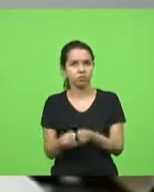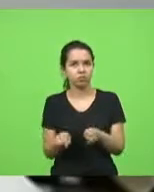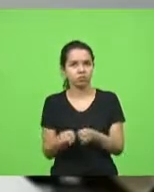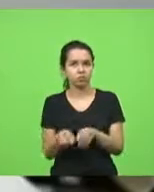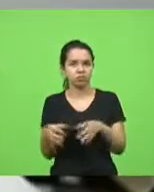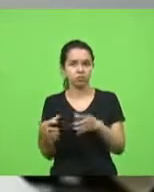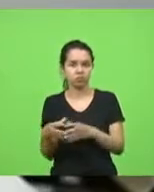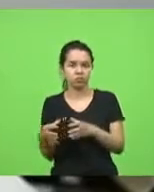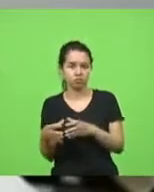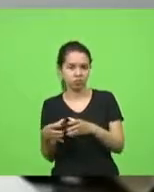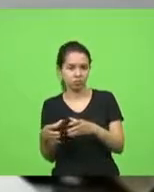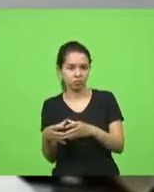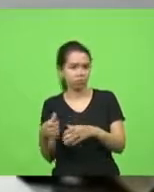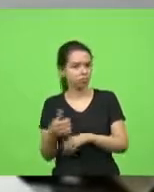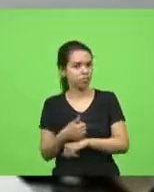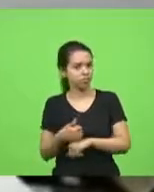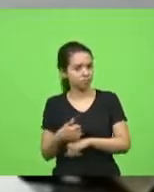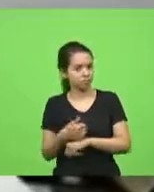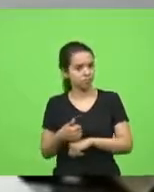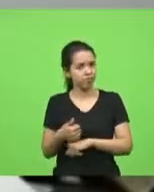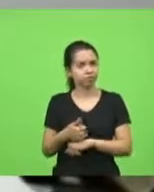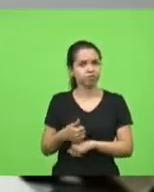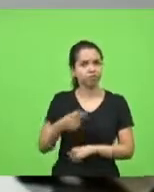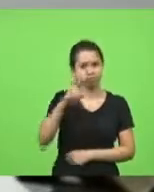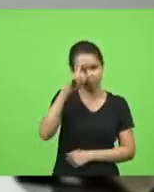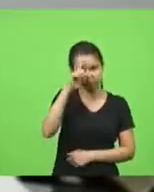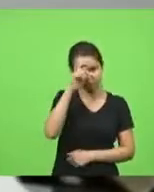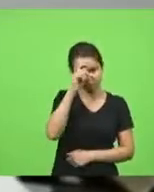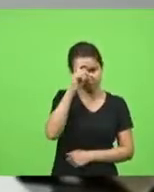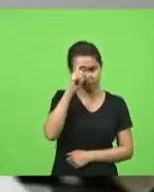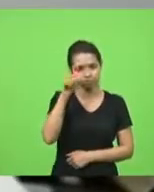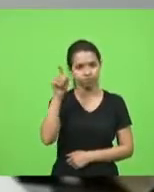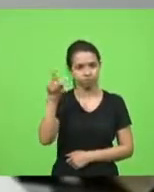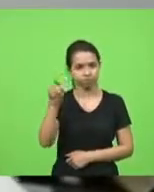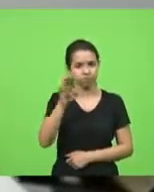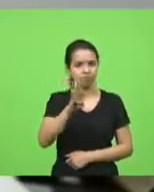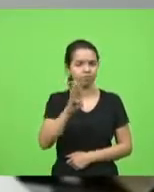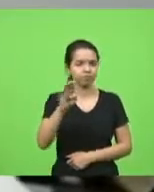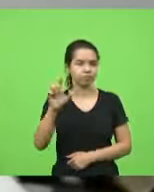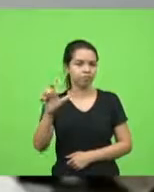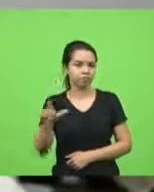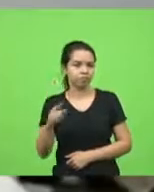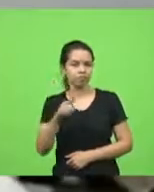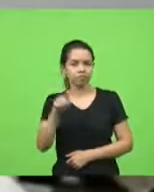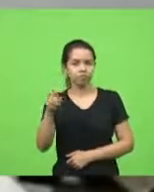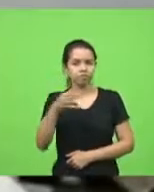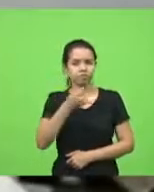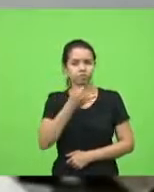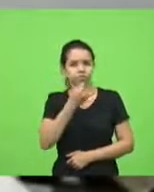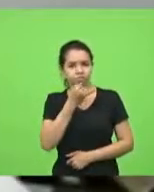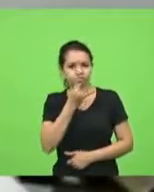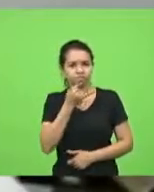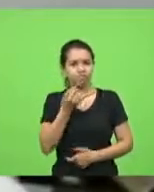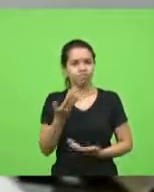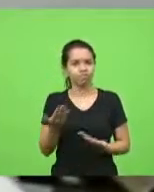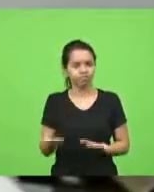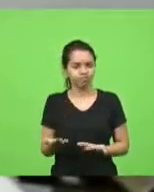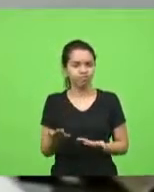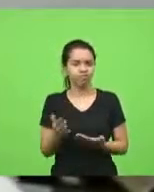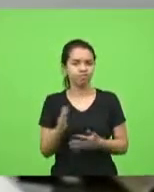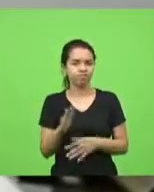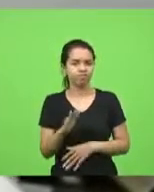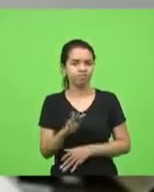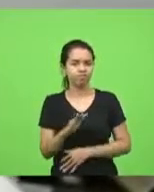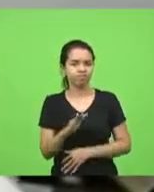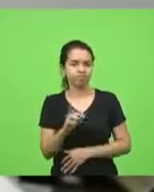Santa Isabel de Blumenau, que está enlutado, consternado pela perda de um ícone. Quando a gente fala em médico,